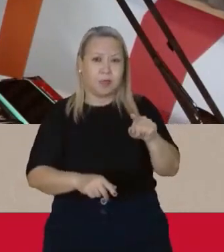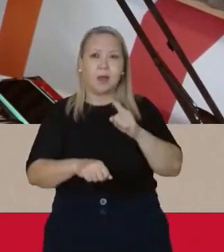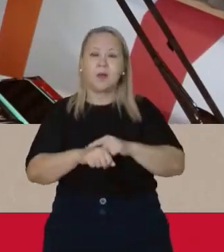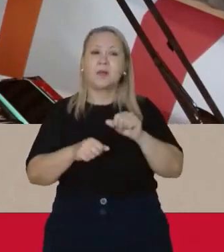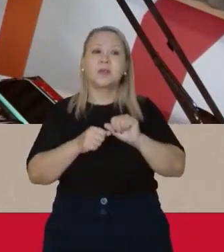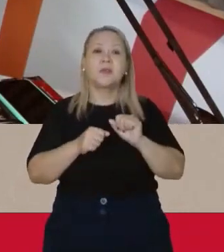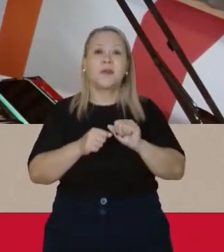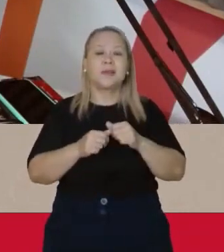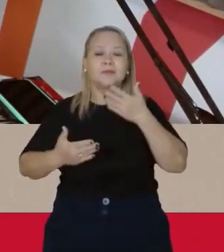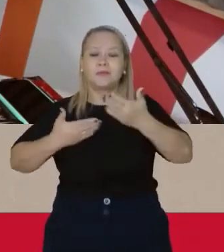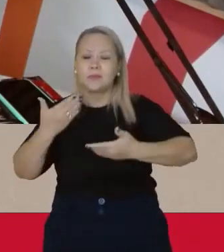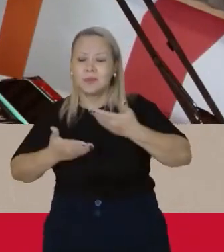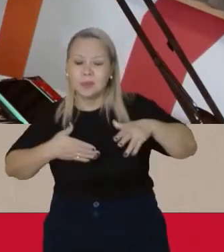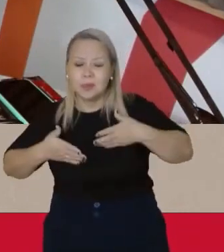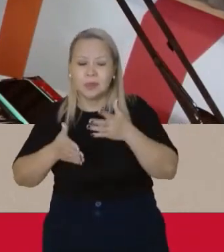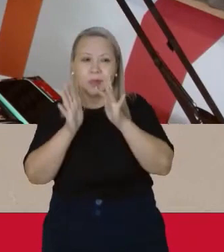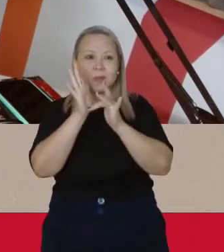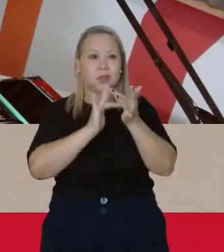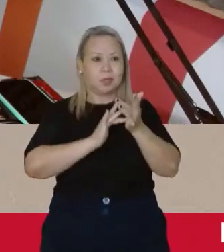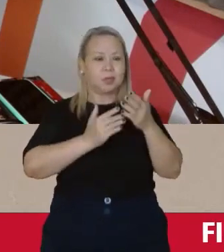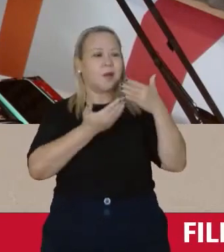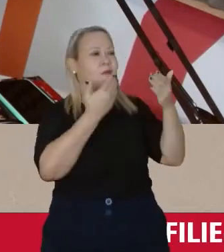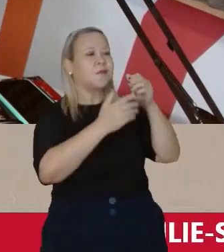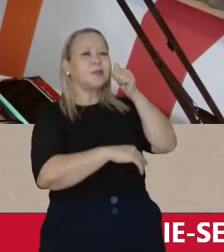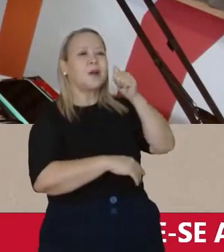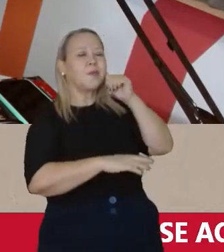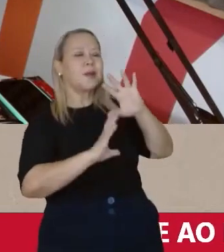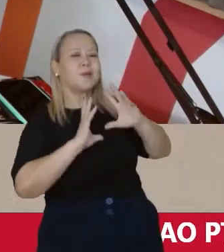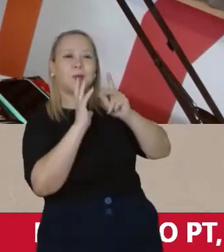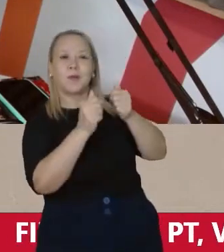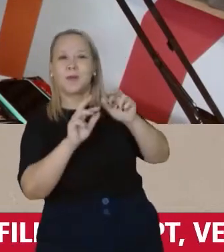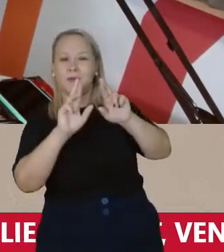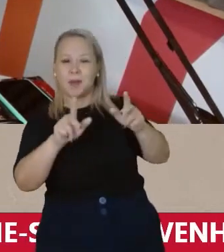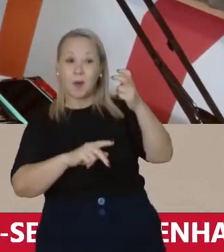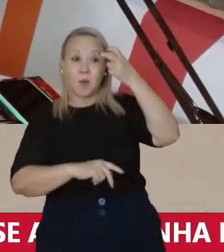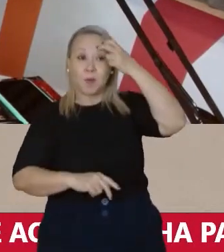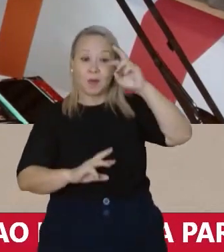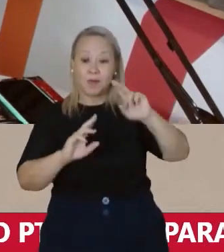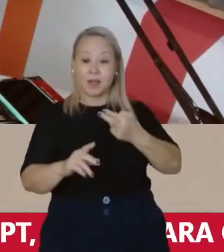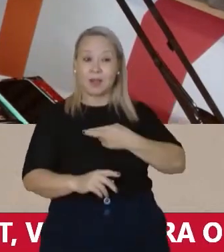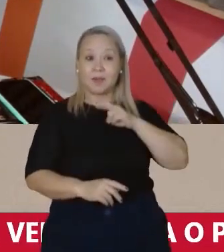você entrou no caminho de Jesus. Ele está conversando com uma mulher que era totalmente diferente, uma cultura diferente, uma religião diferente,